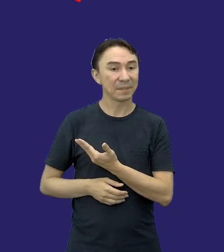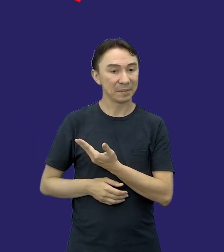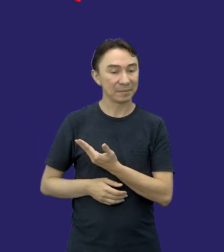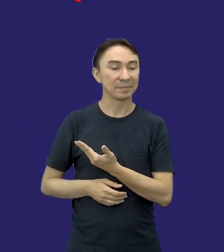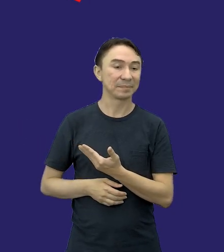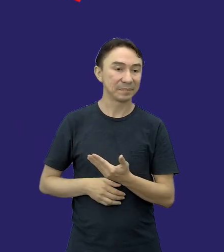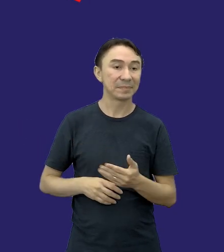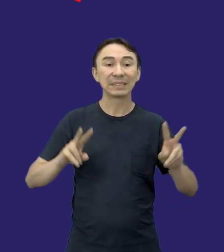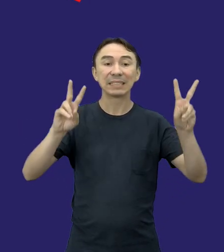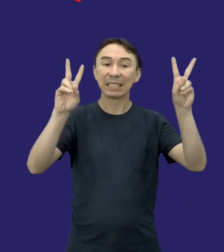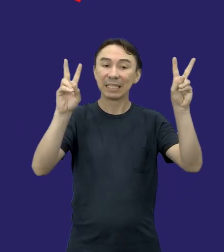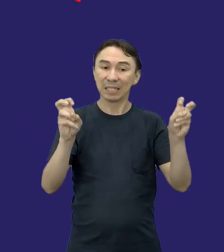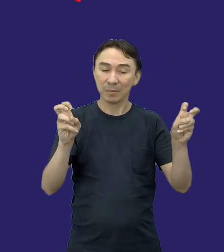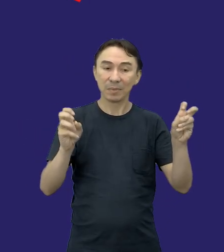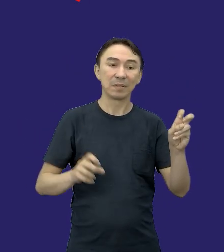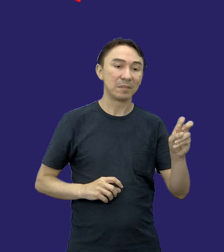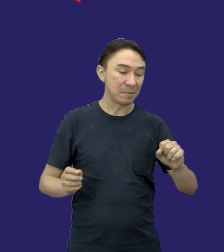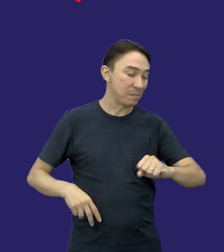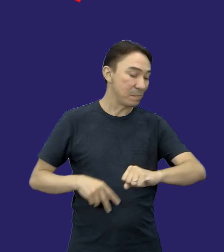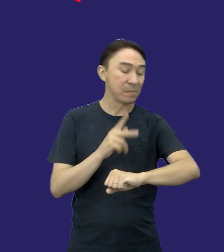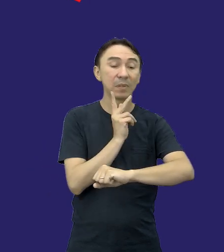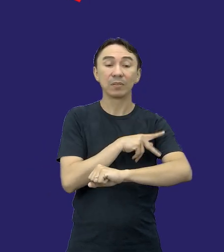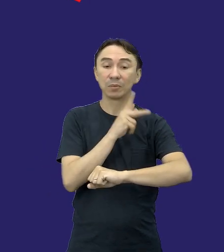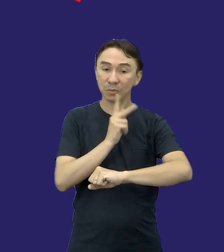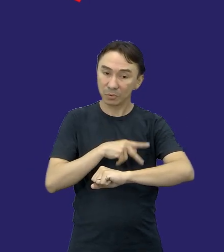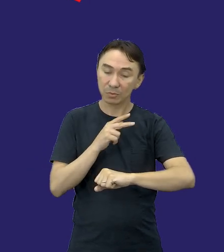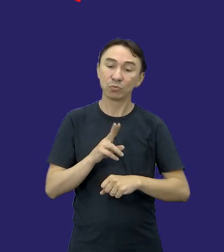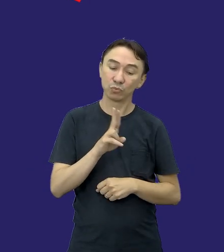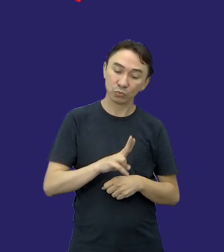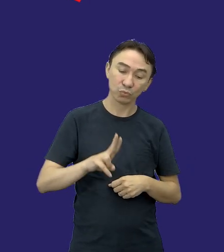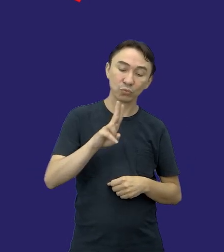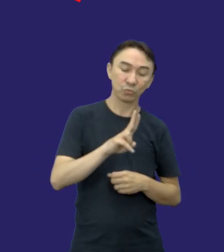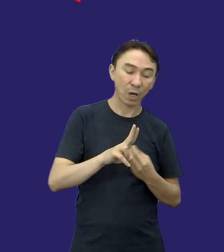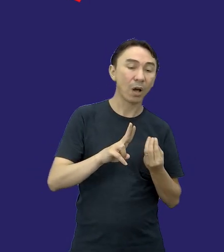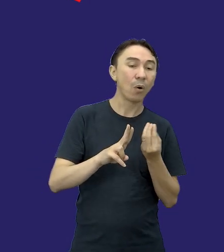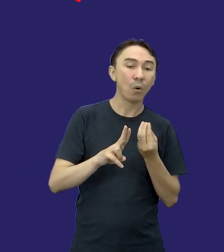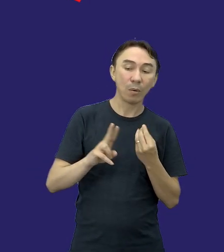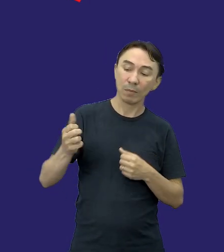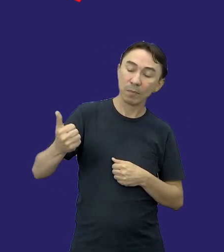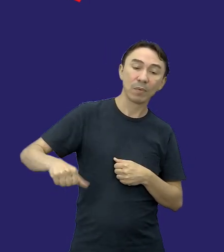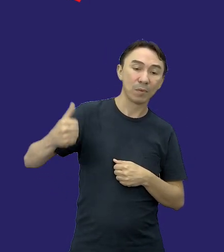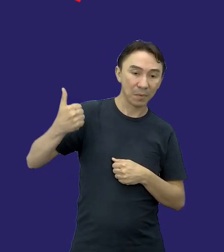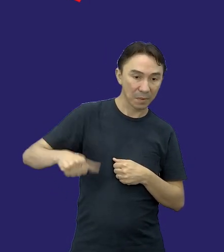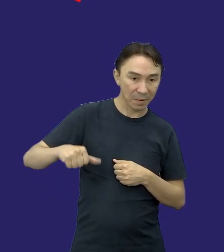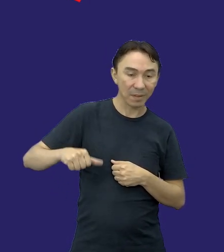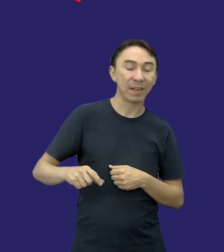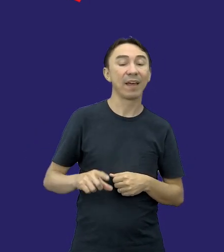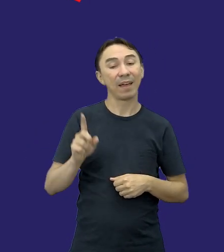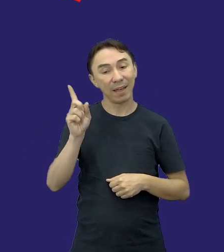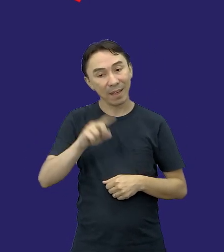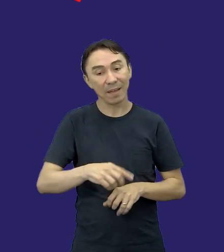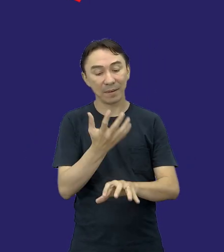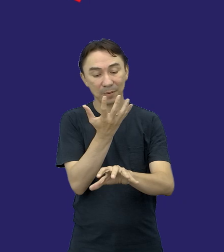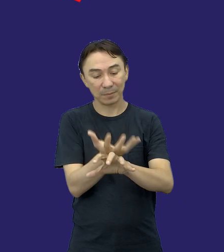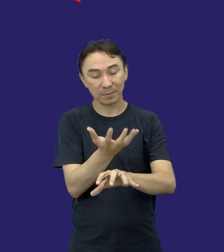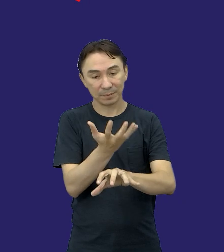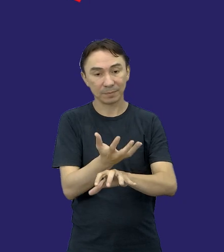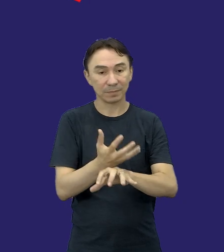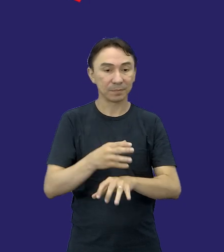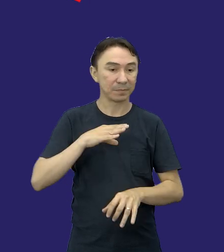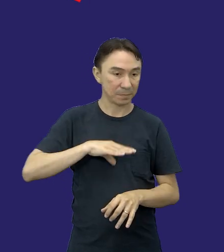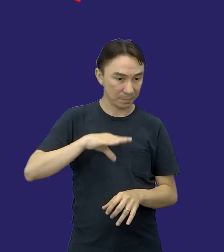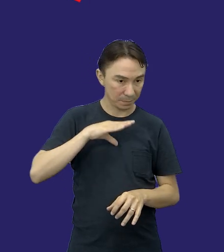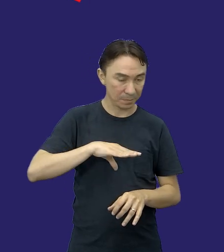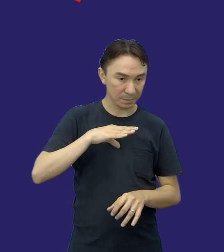aprofundamento com o tema uso pedagógico das avaliações, o componente curricular é língua portuguesa, ensino